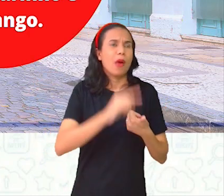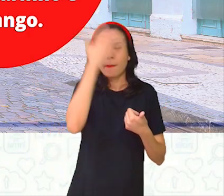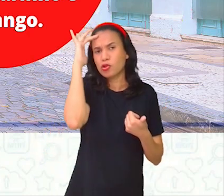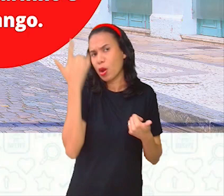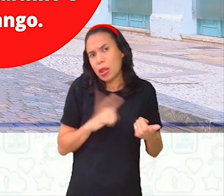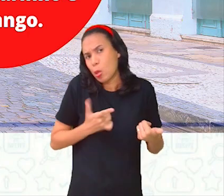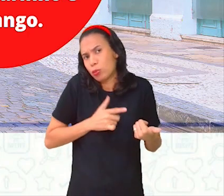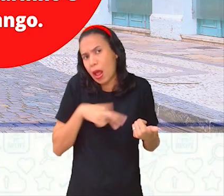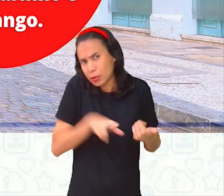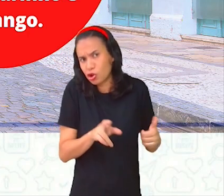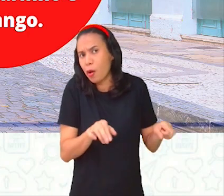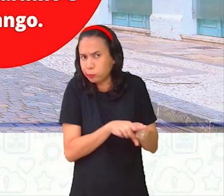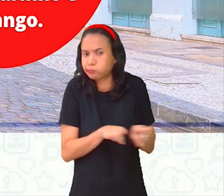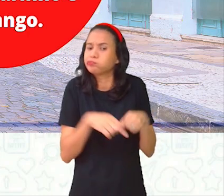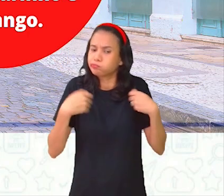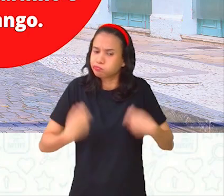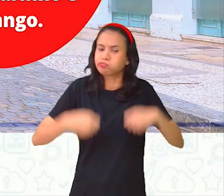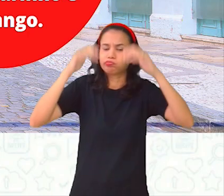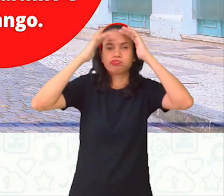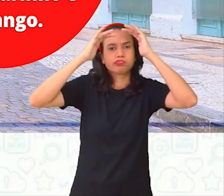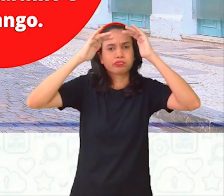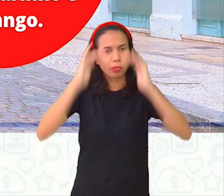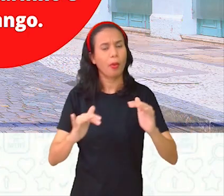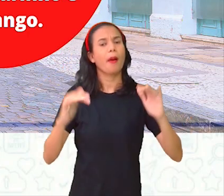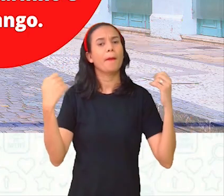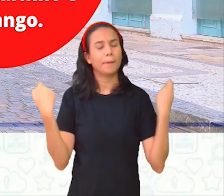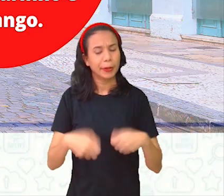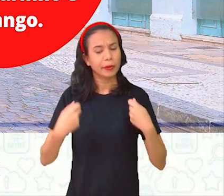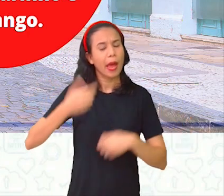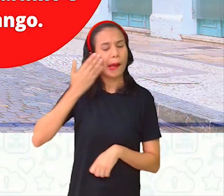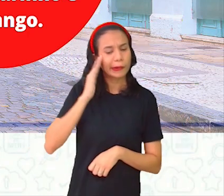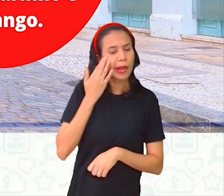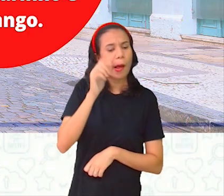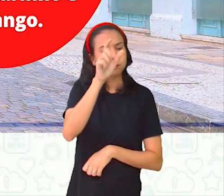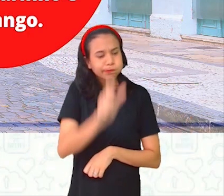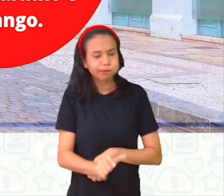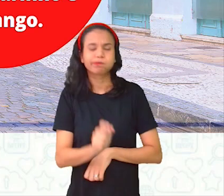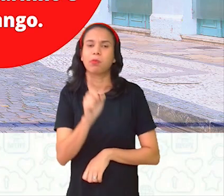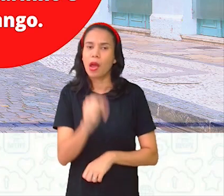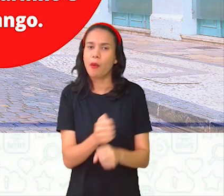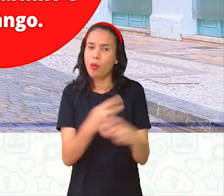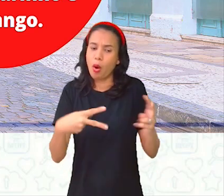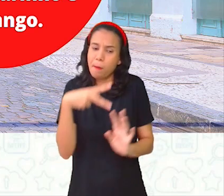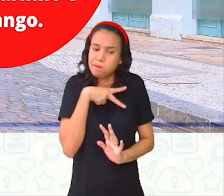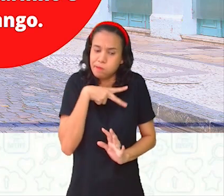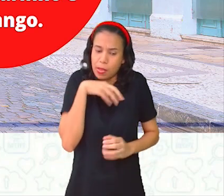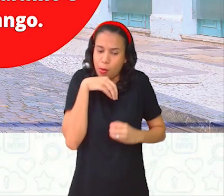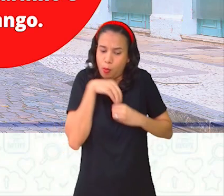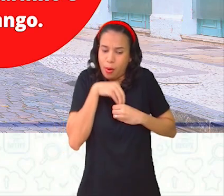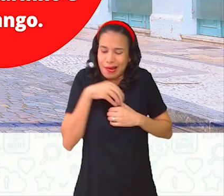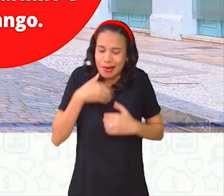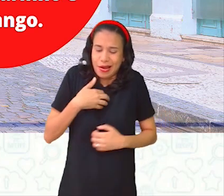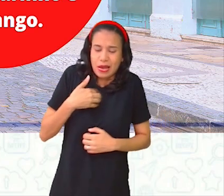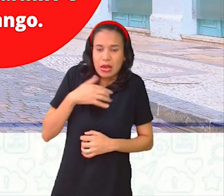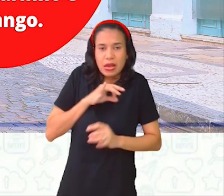religião também, elas precisam ser respeitadas, a gente precisa entender, né, que isso é uma coisa muito, muito